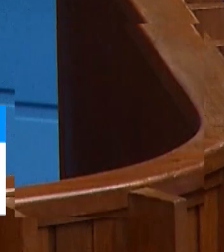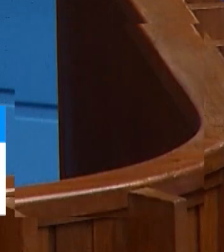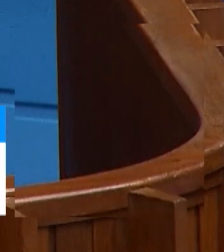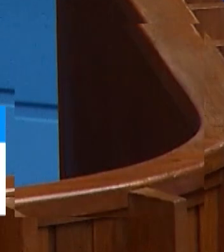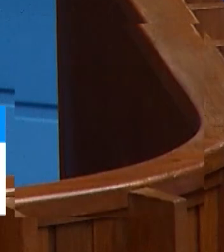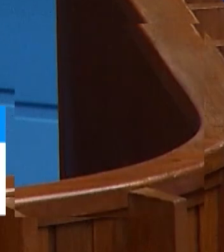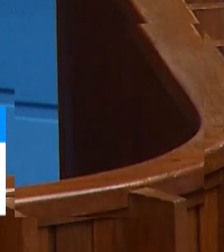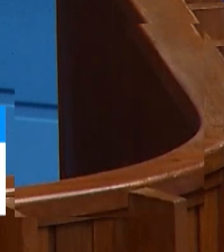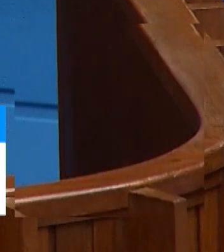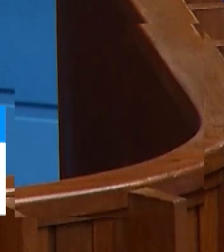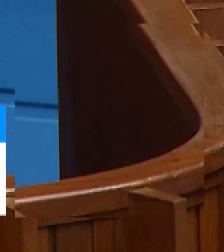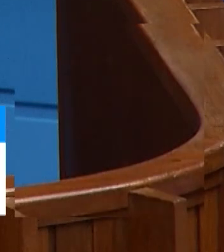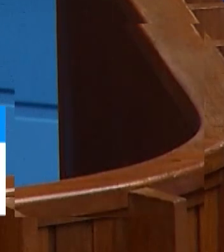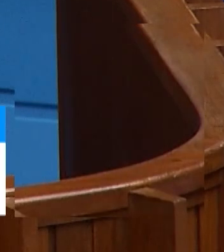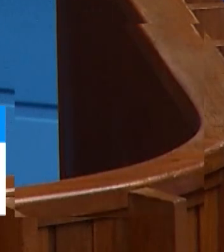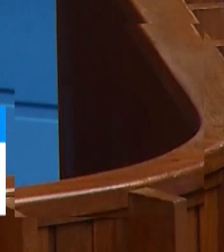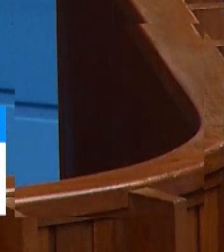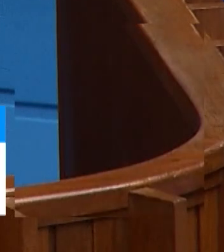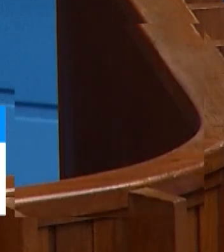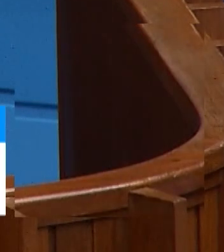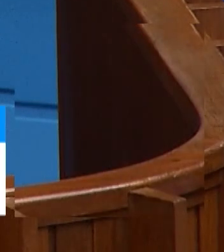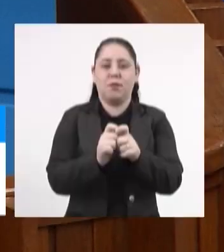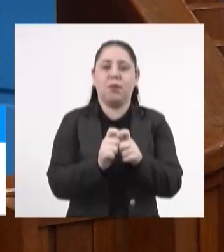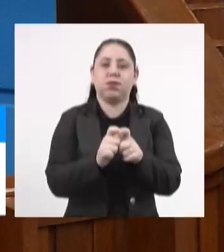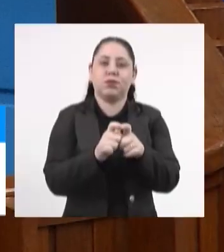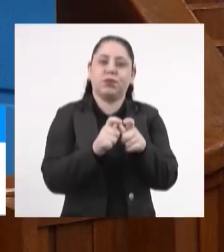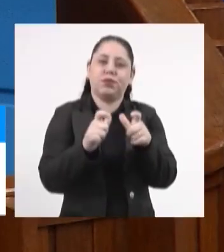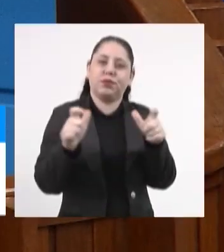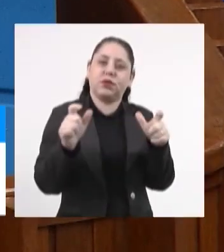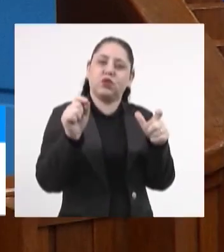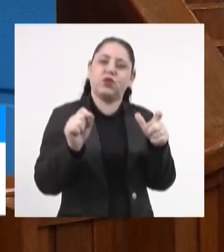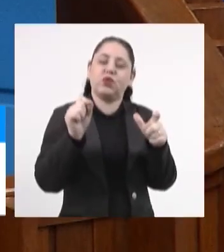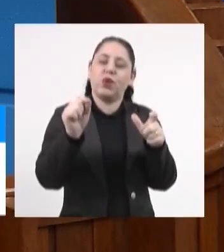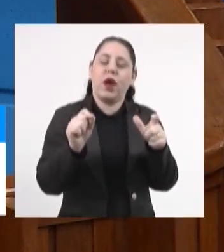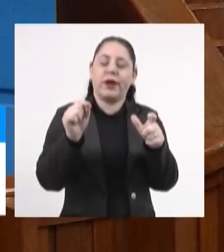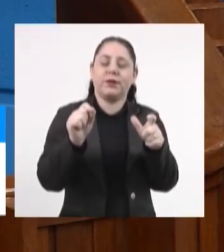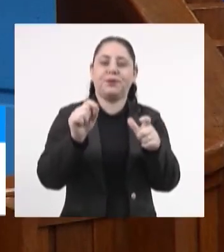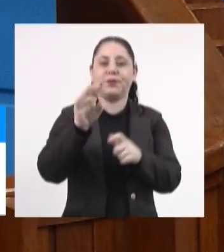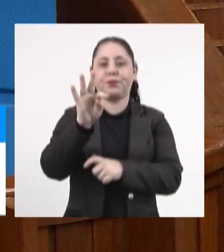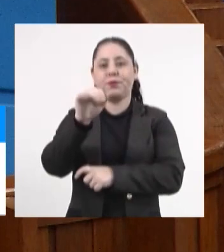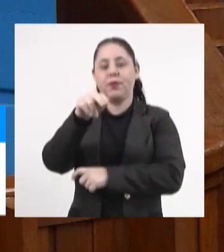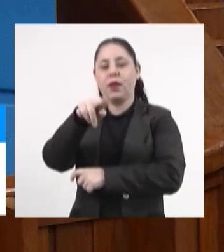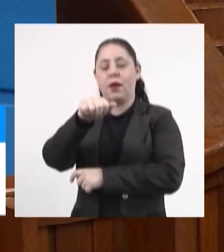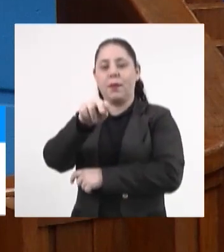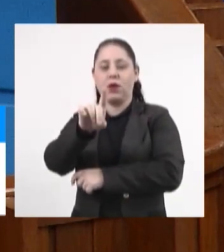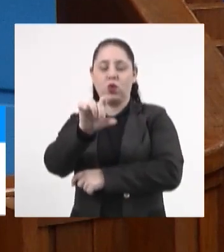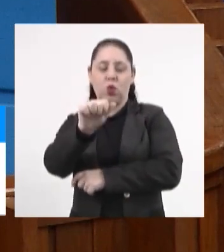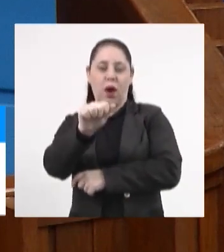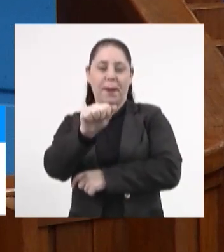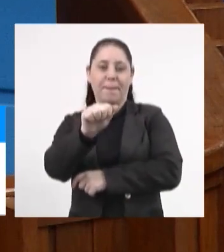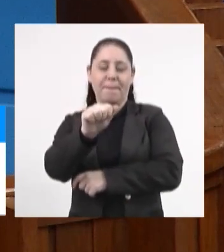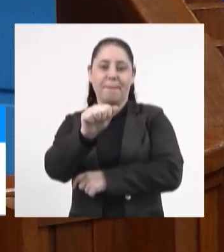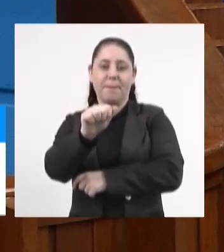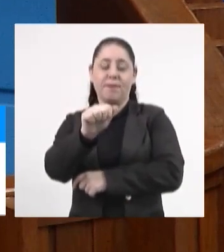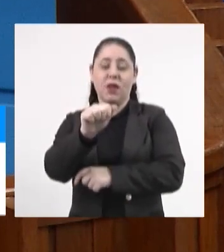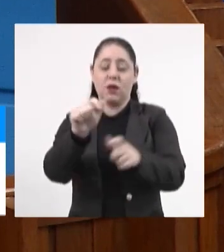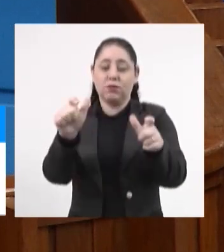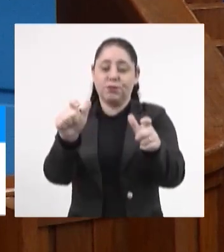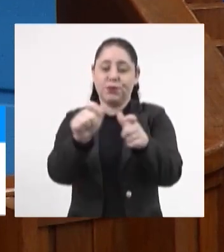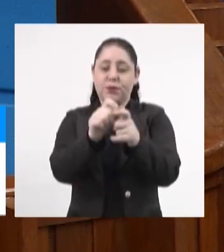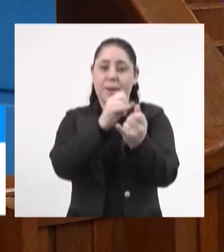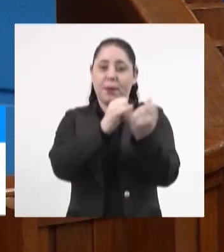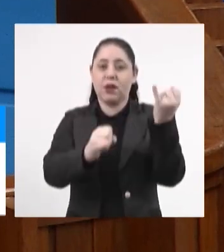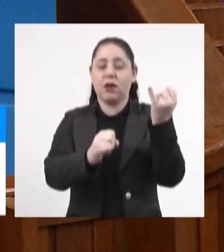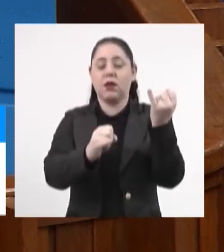colisões veiculares reduzem o crescimento populacional de tamanduás-bandeira pela metade, sendo uma das